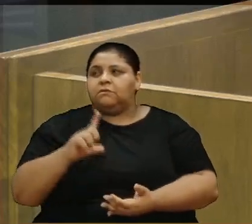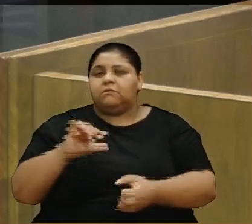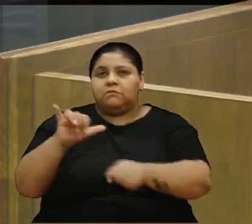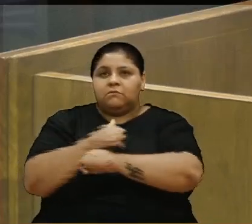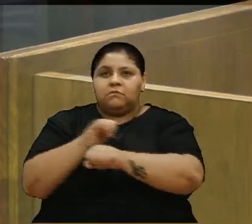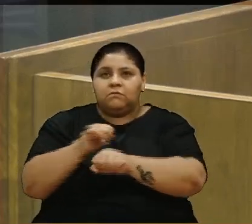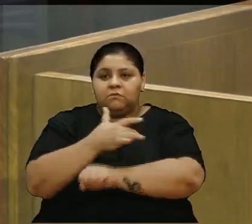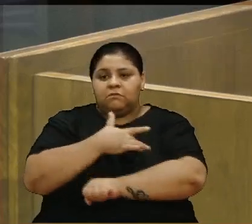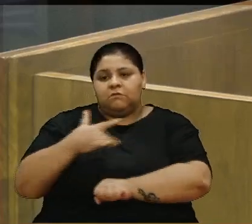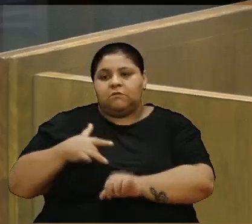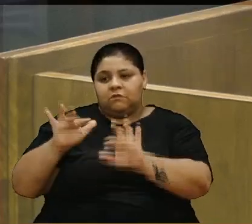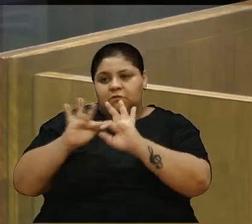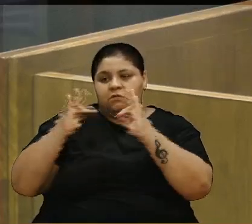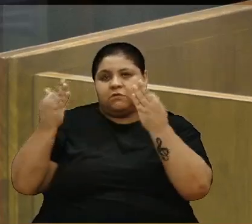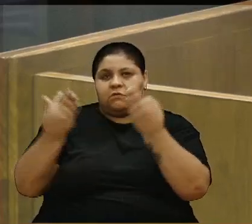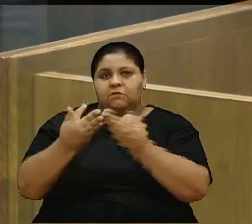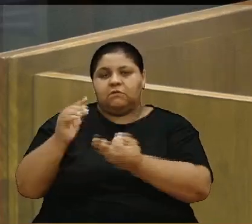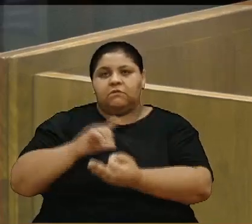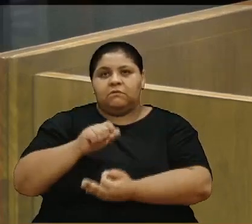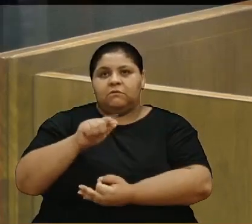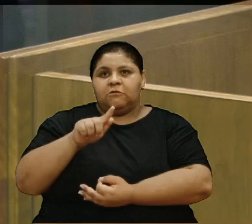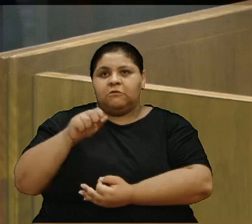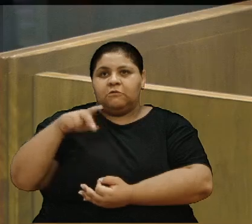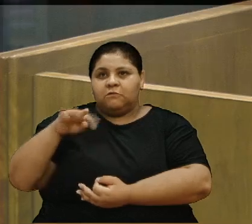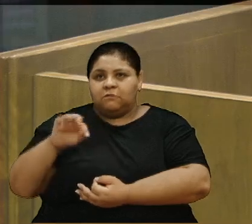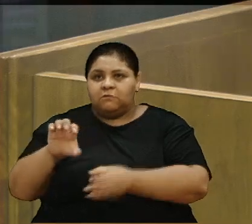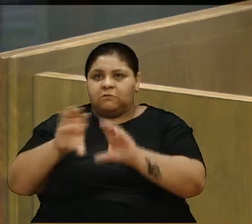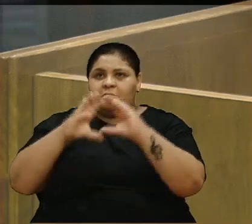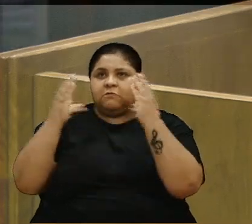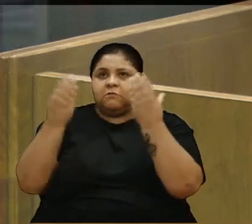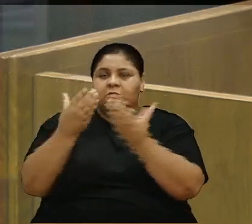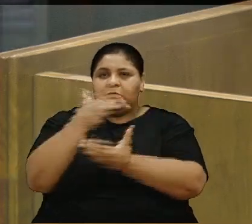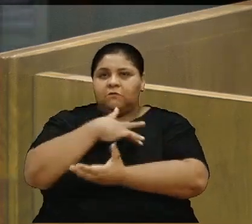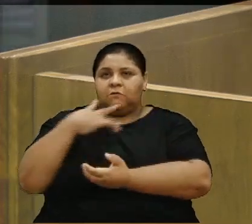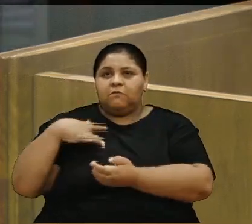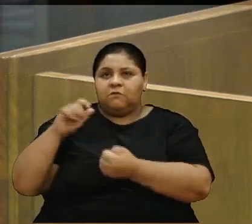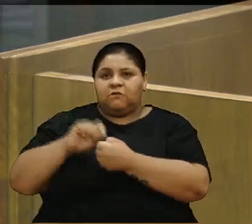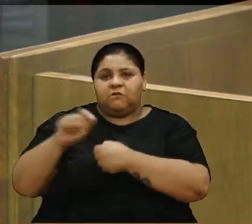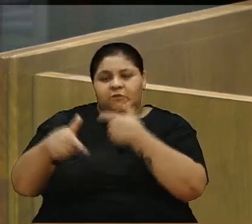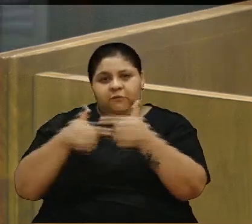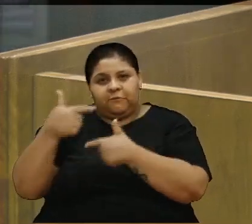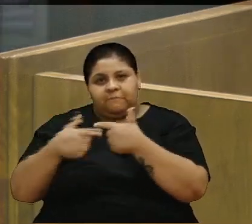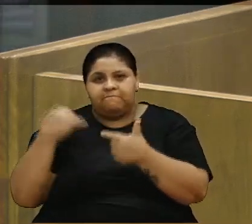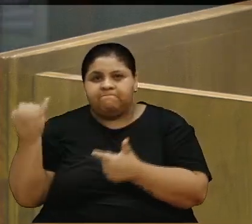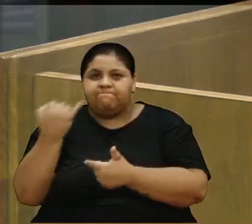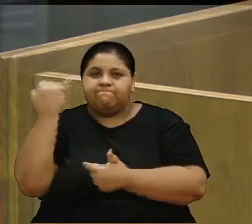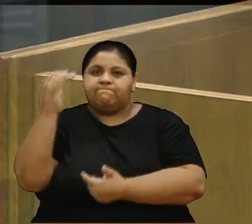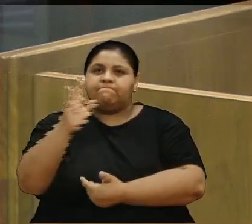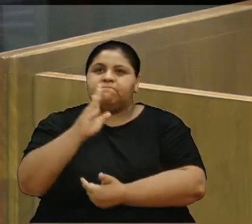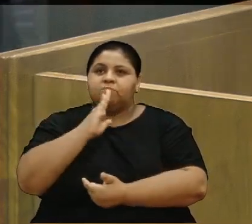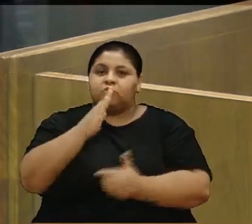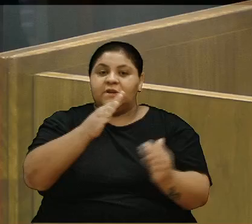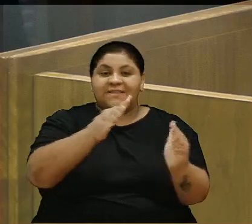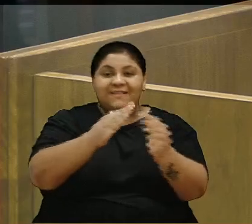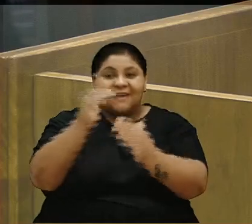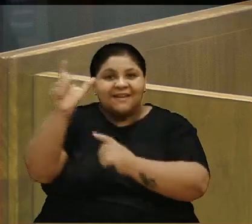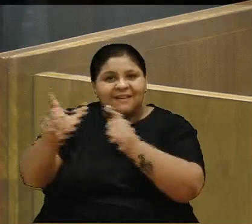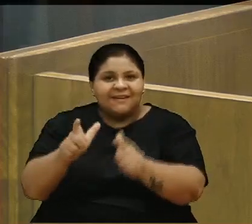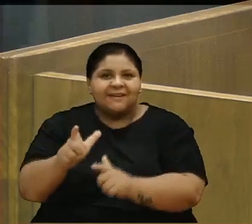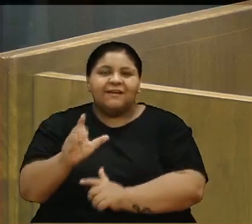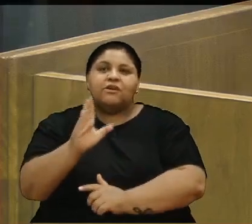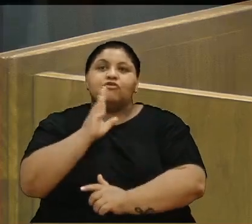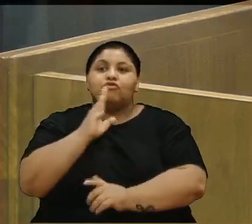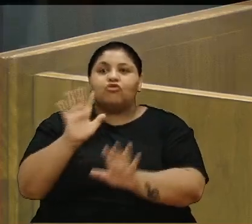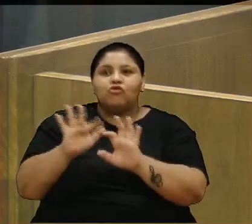da saúde da família, ter agentes comunitários de saúde nos territórios que fazem um trabalho importantíssimo, que conhecem a casa das pessoas, que conhecem